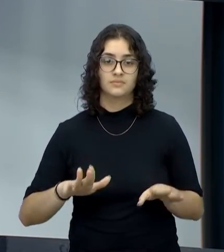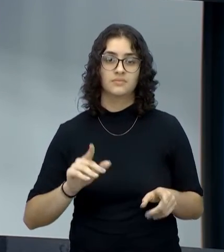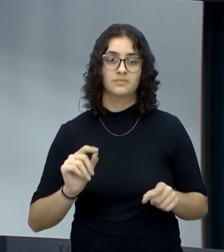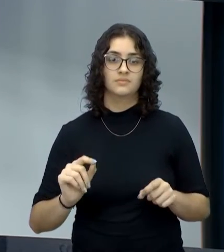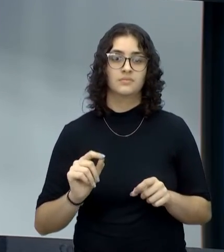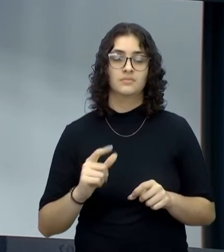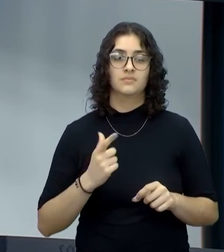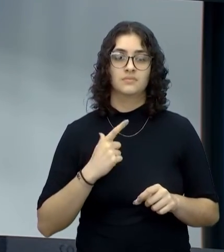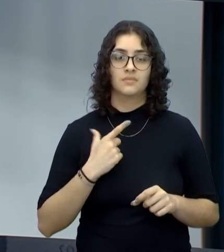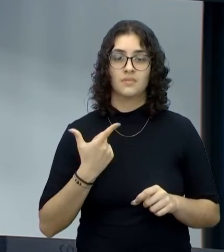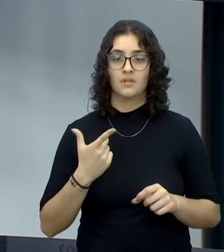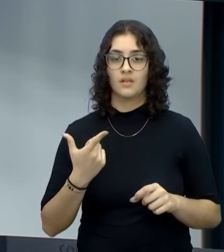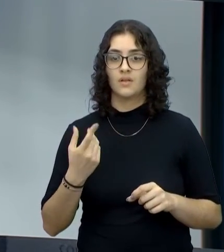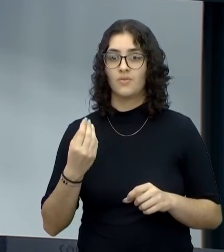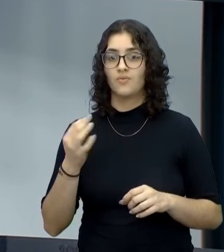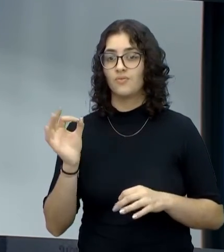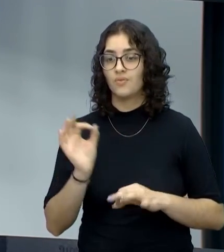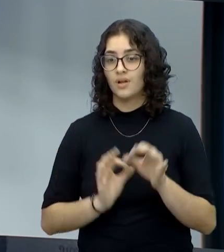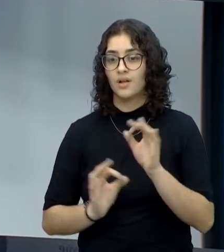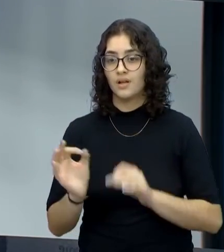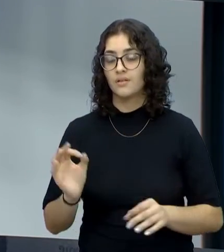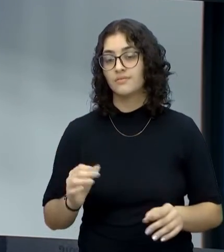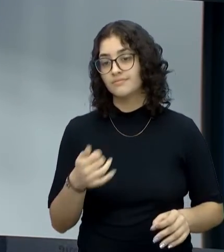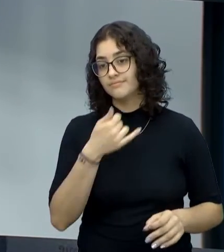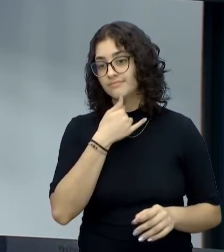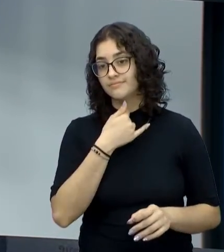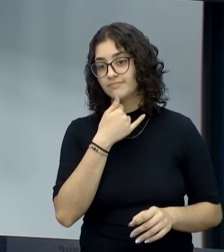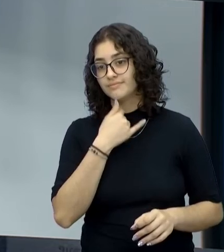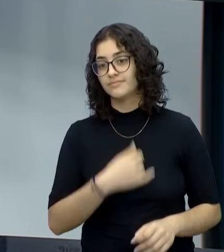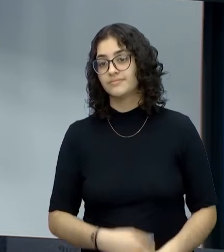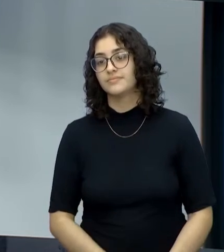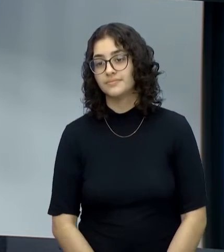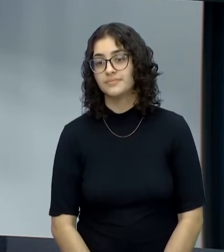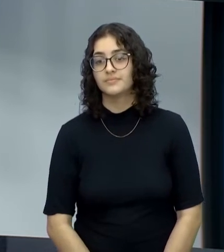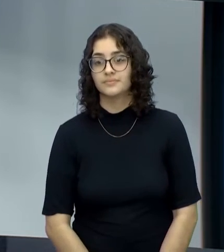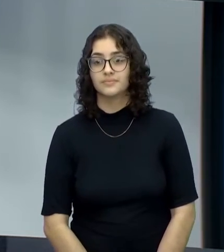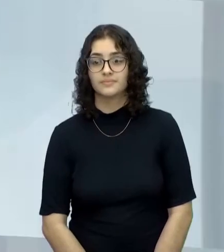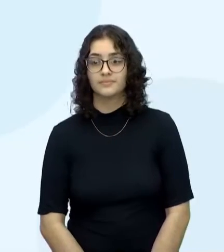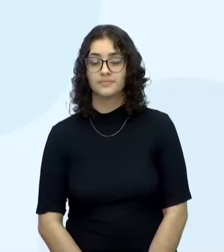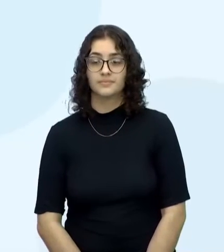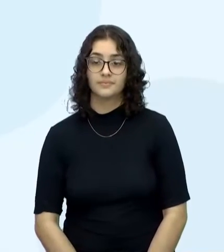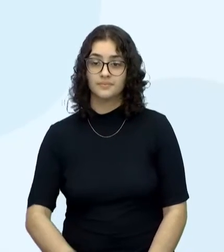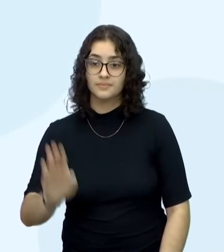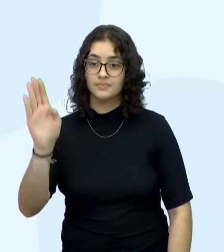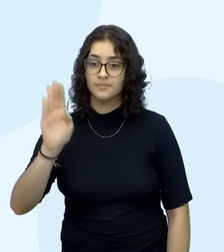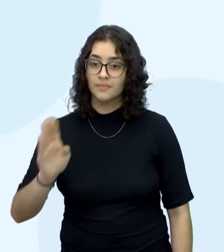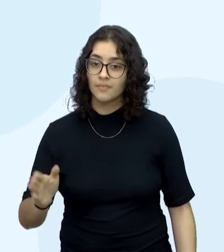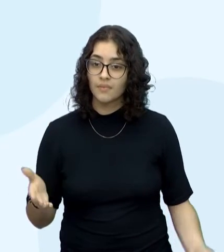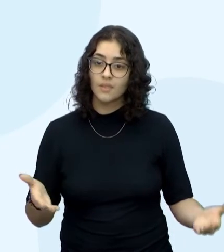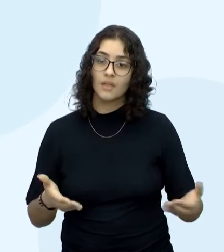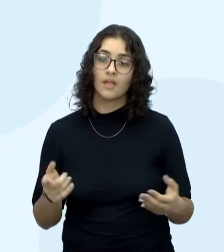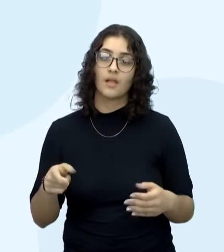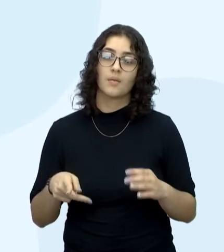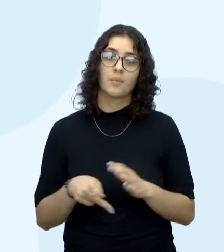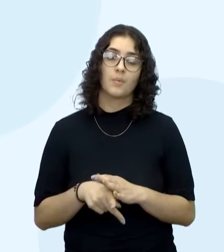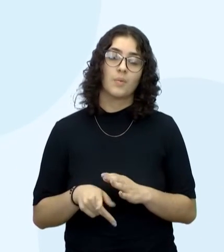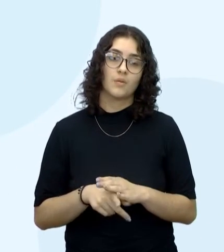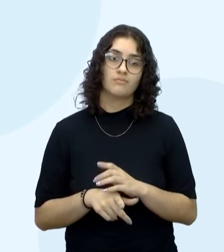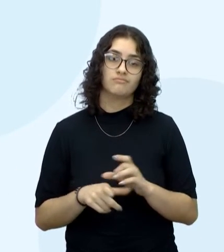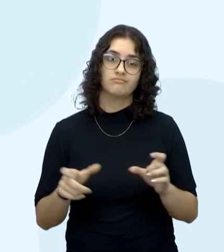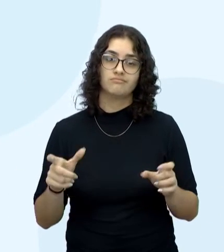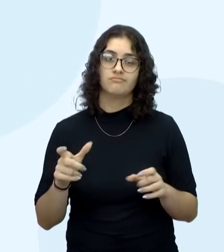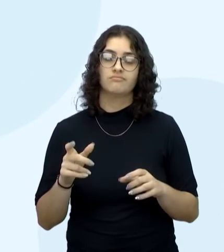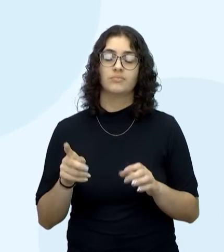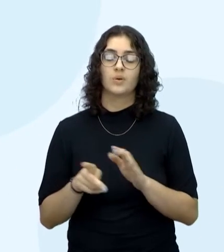não tem grande implantação, infelizmente, por enquanto, né? O Brasil, atualmente, ele é um grande produtor agrícola, um